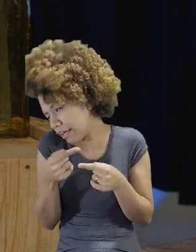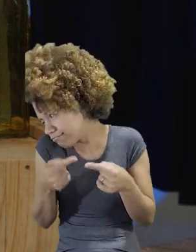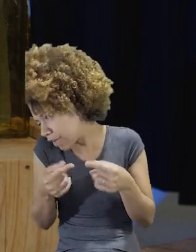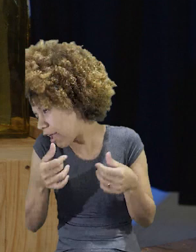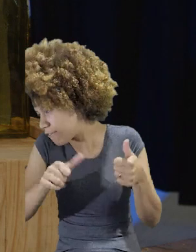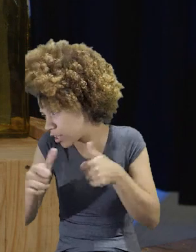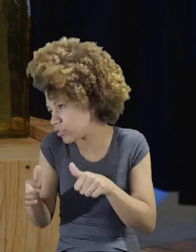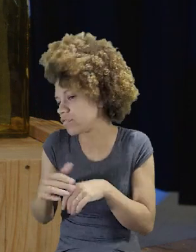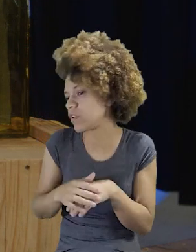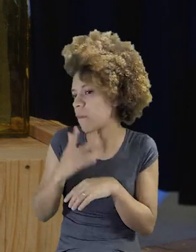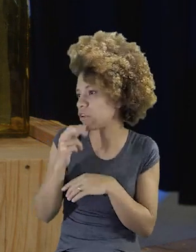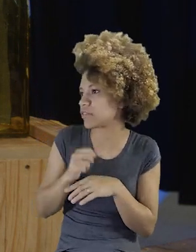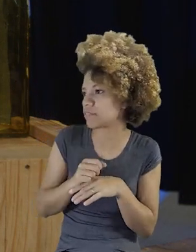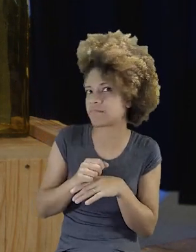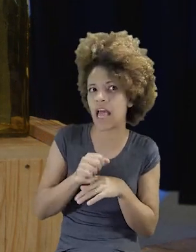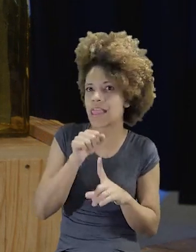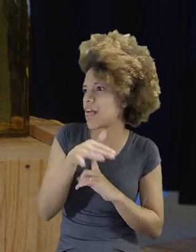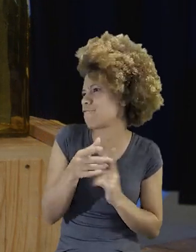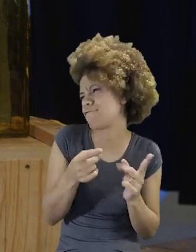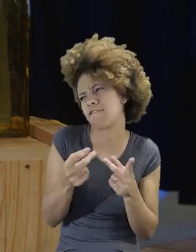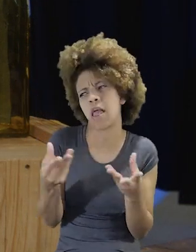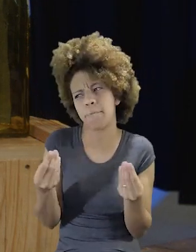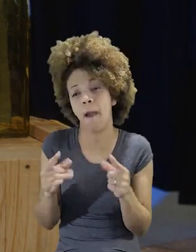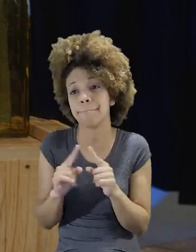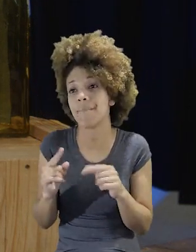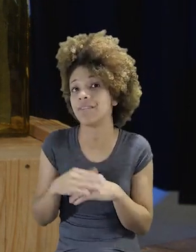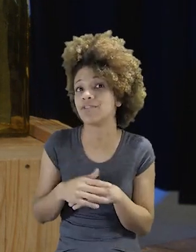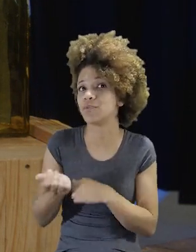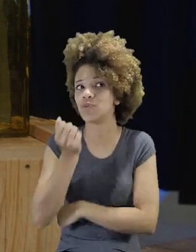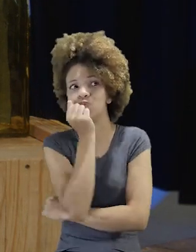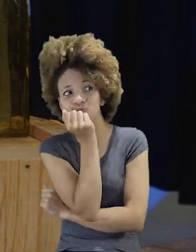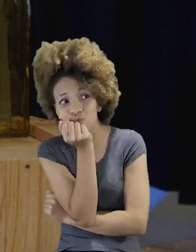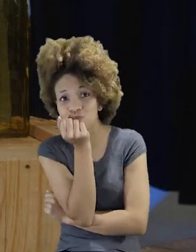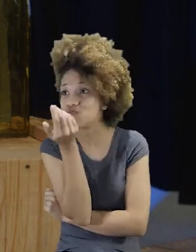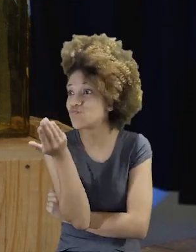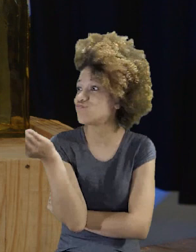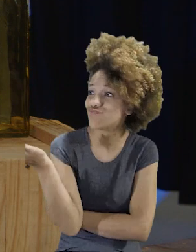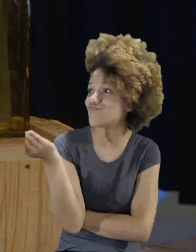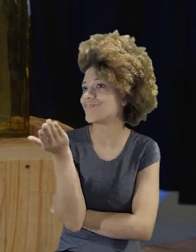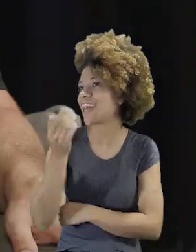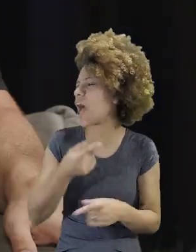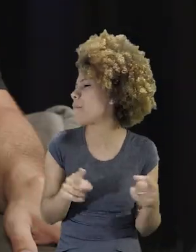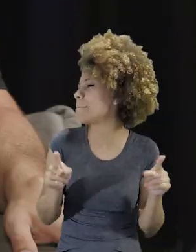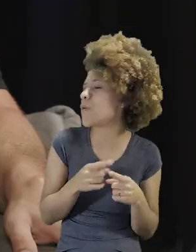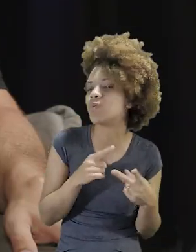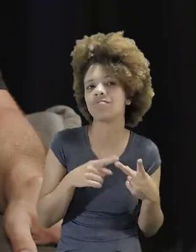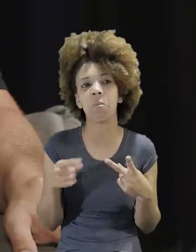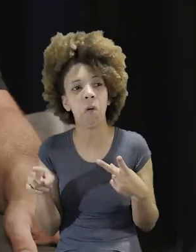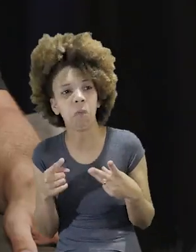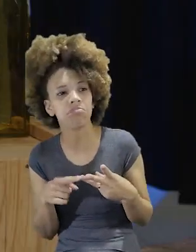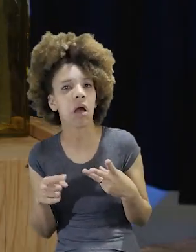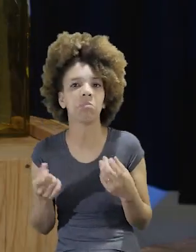crítico eu eu acho que quando lançar vai ser um discão mas ele não lançar faz a gente ficar sempre falando aí ele vai